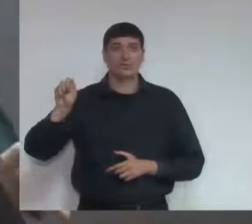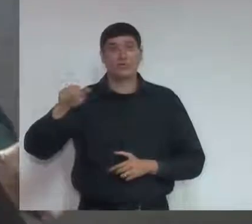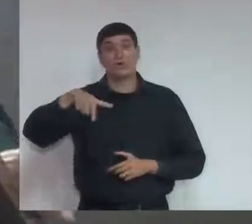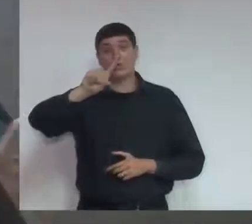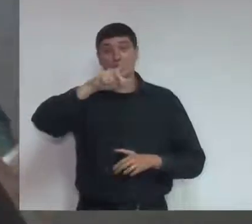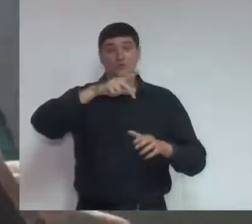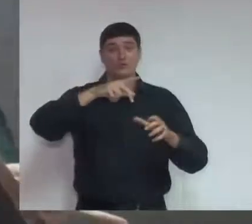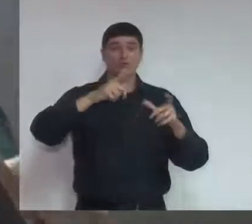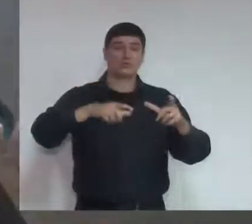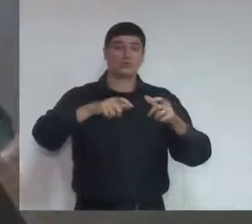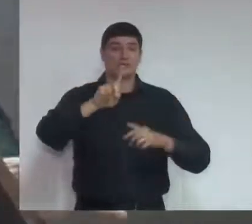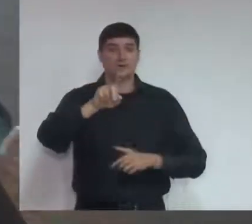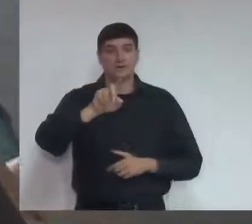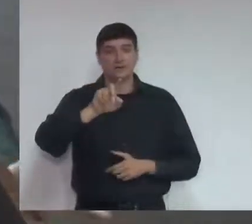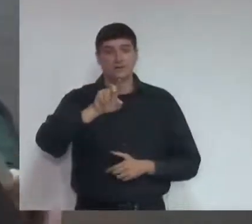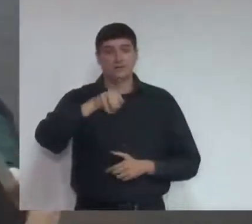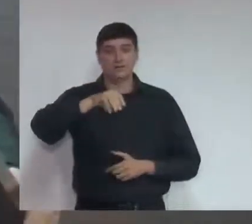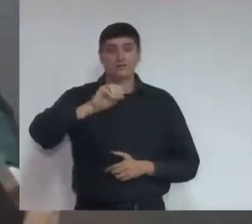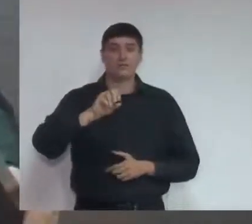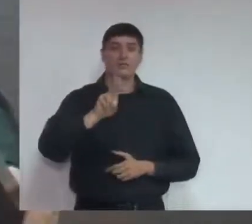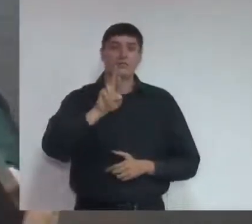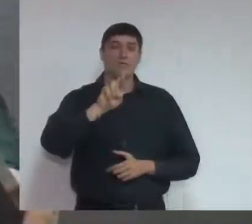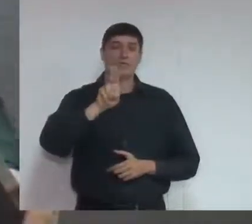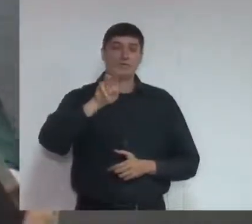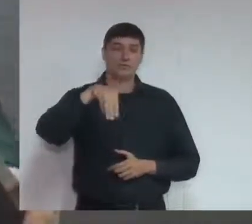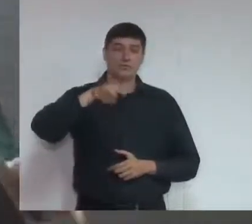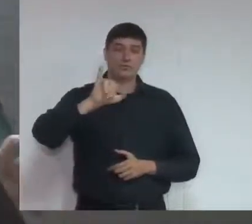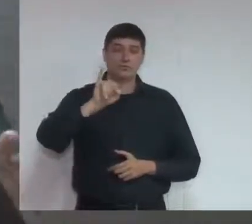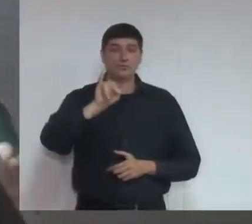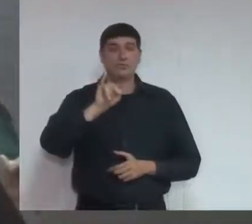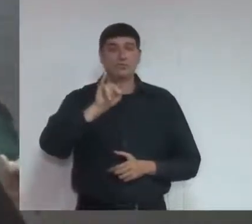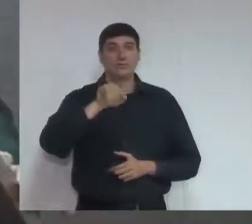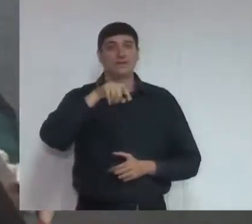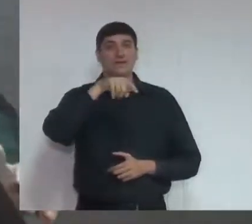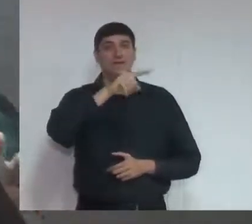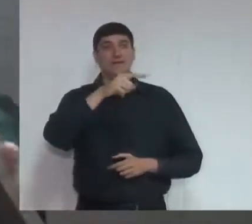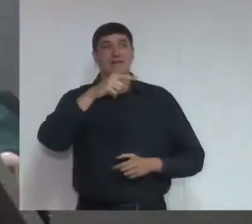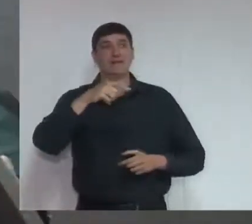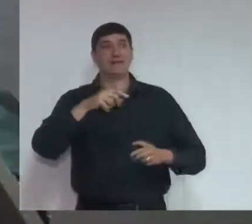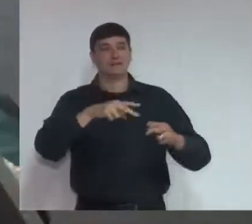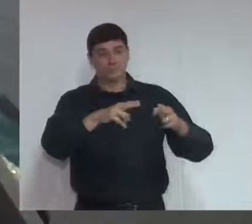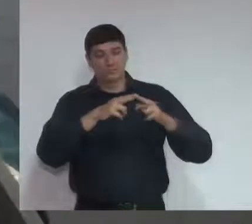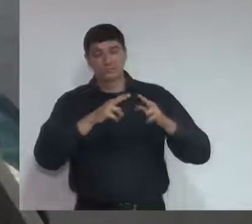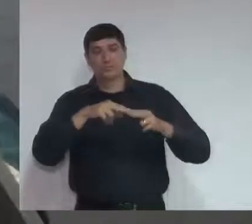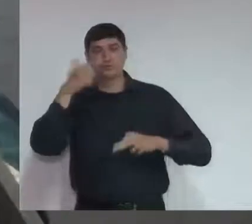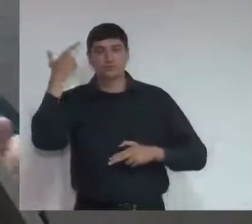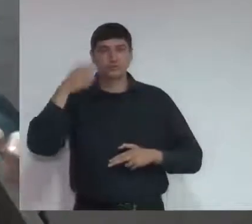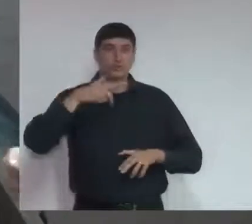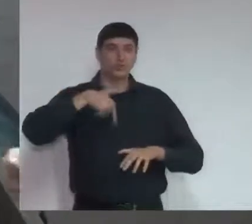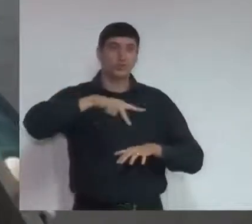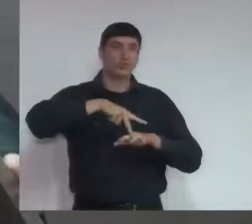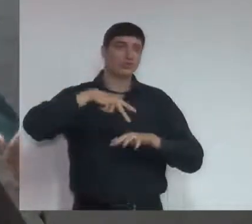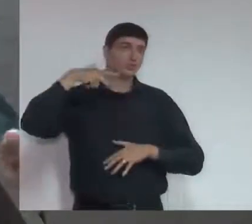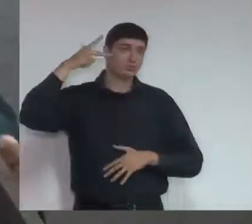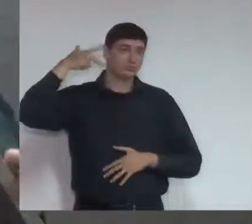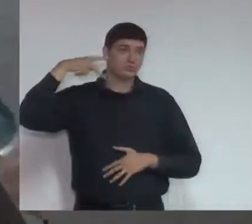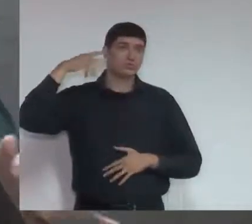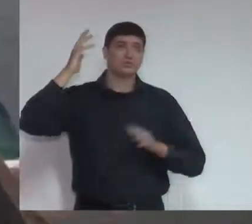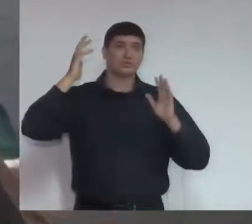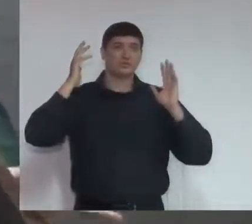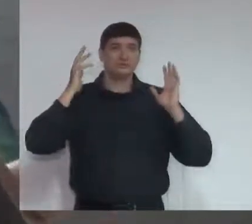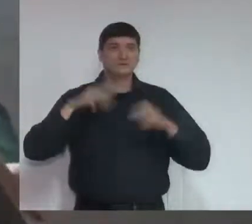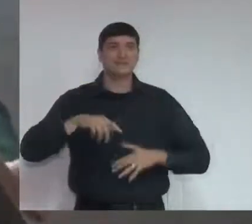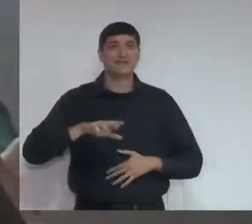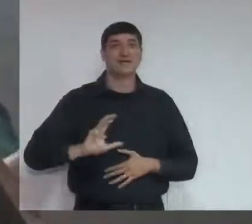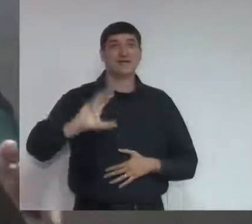gabinete, pedindo ajuda para uma questão que, reincidentemente, essa Câmara tem falado. Outros vereadores já falaram que é a questão das